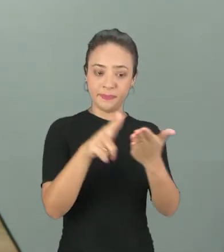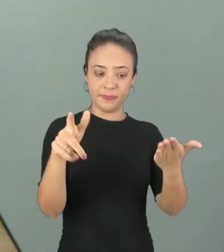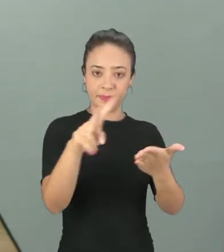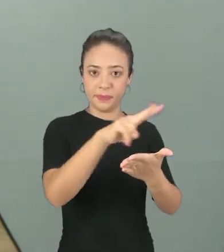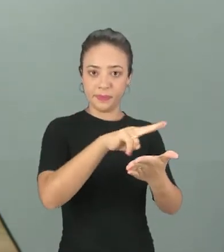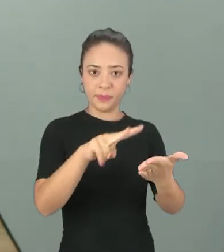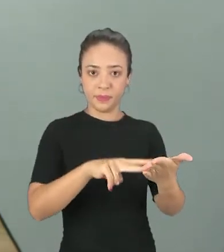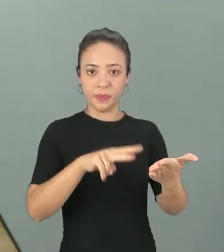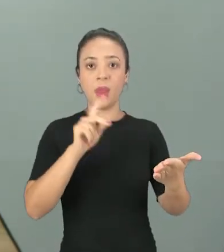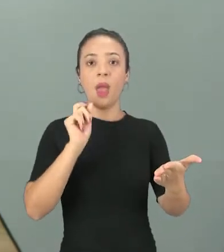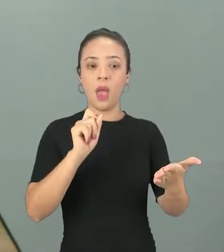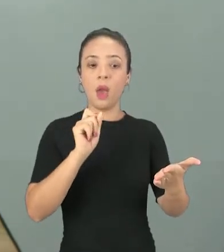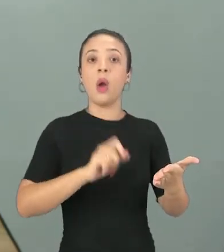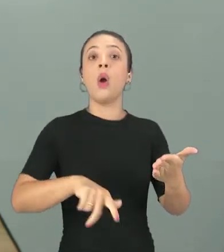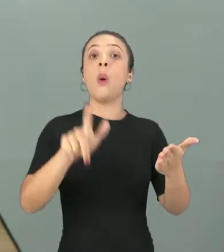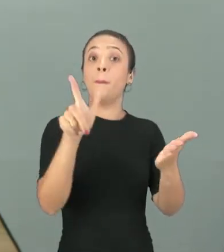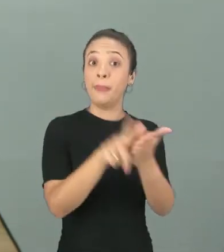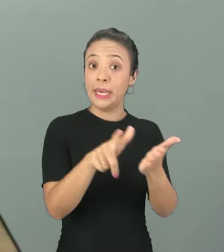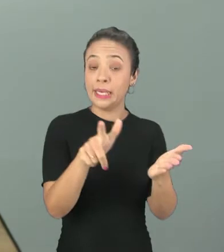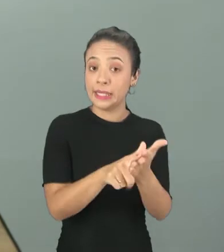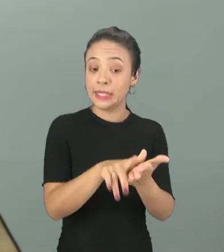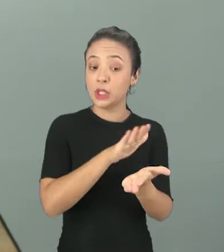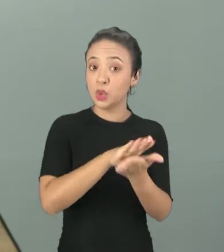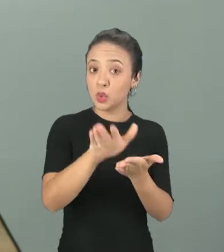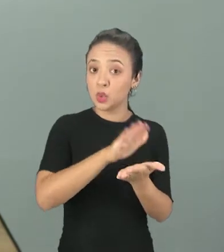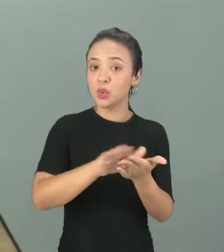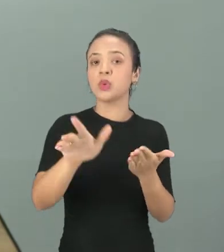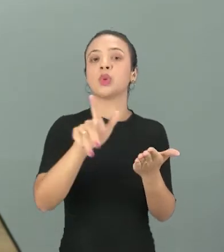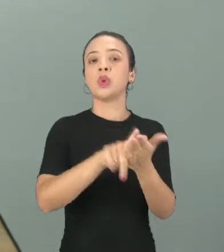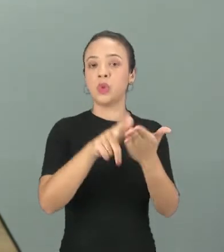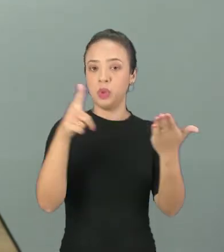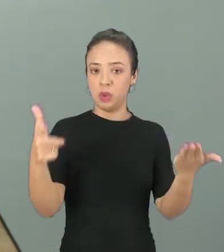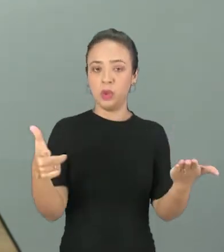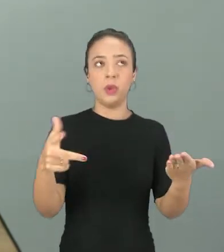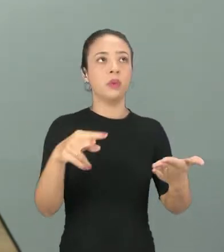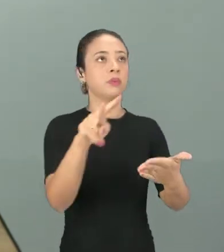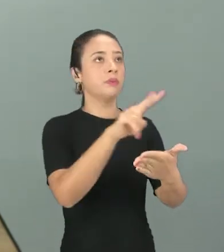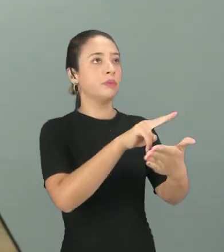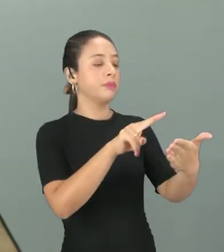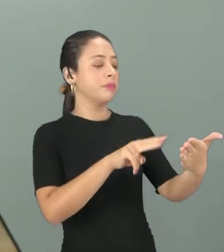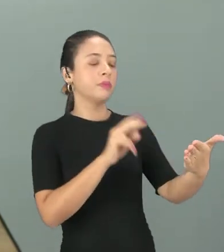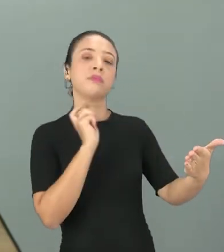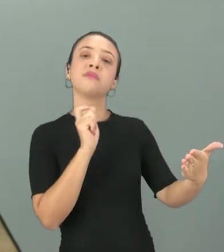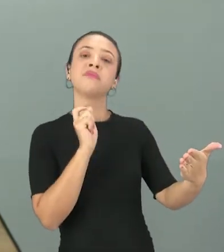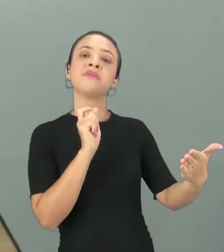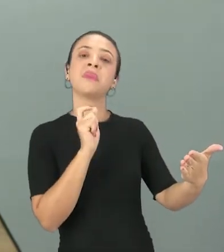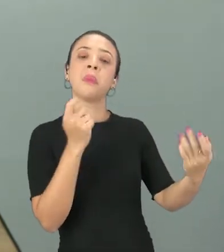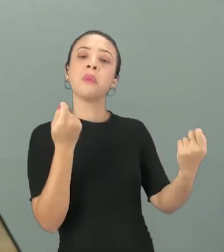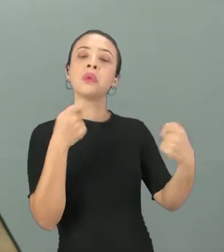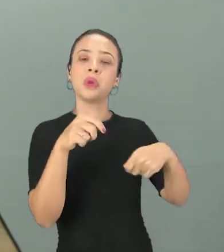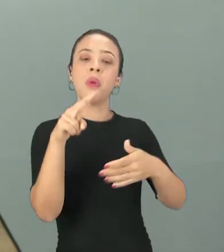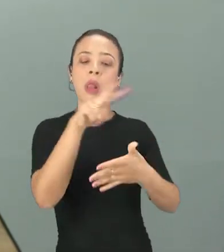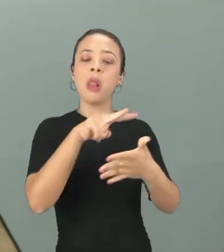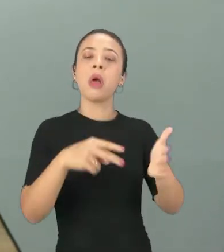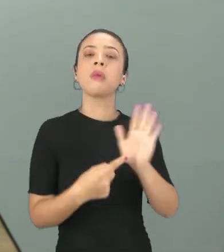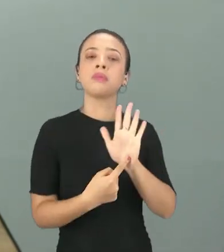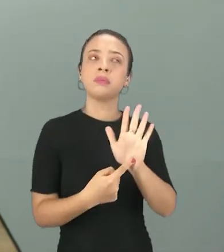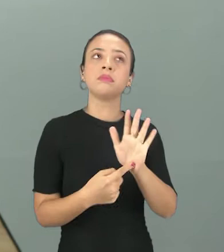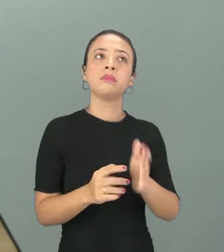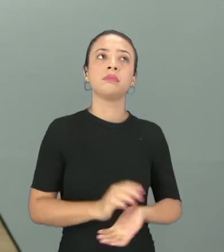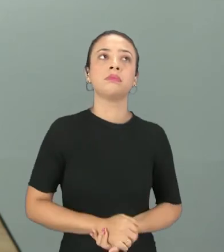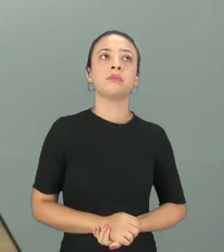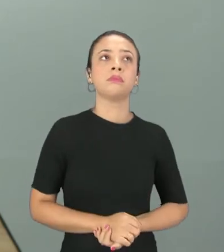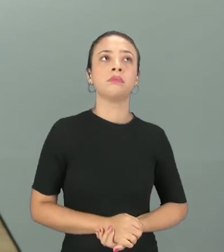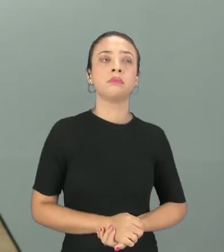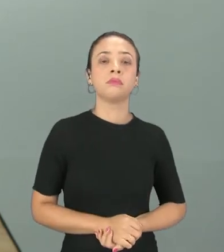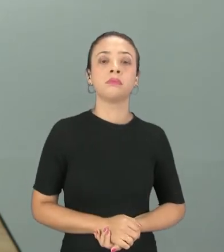fique bem claro, o jornal impresso, eu estava lendo aqui. E eu posso ler para vocês, ó, vamos